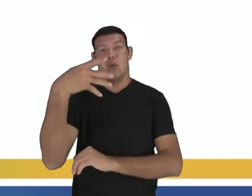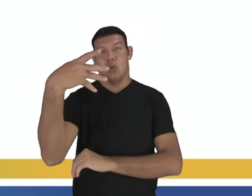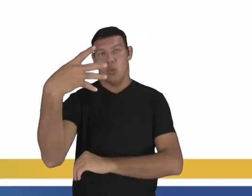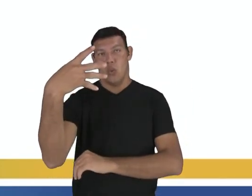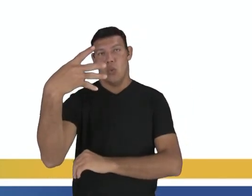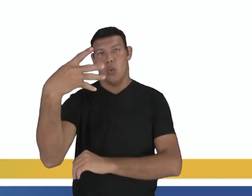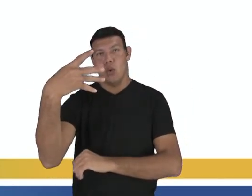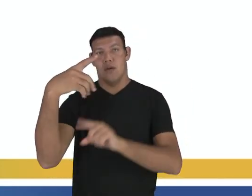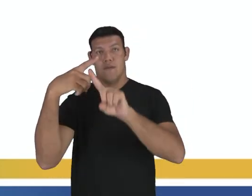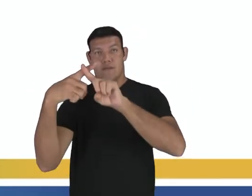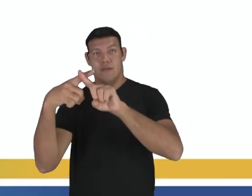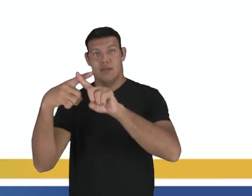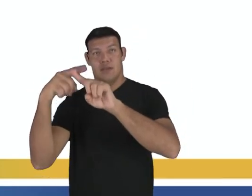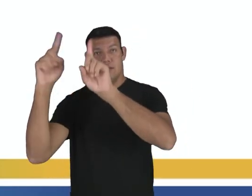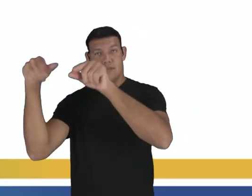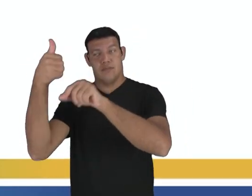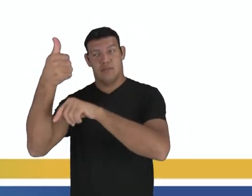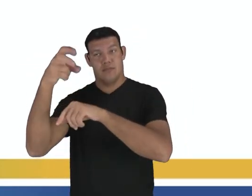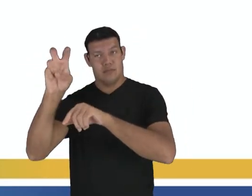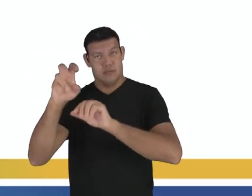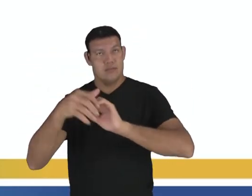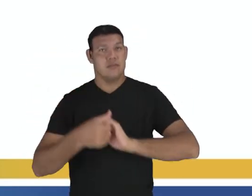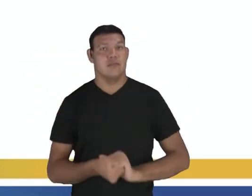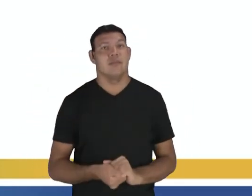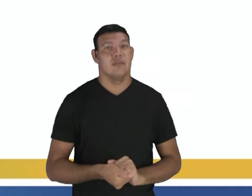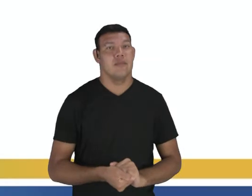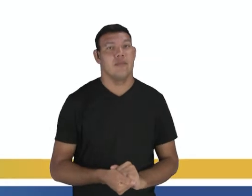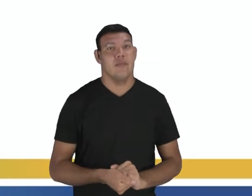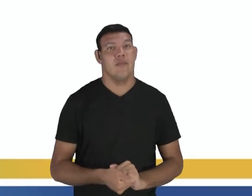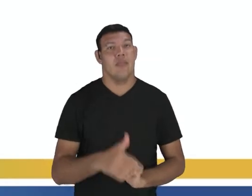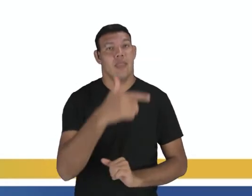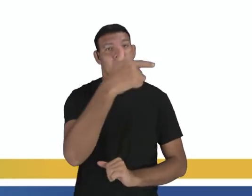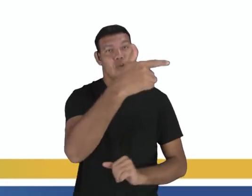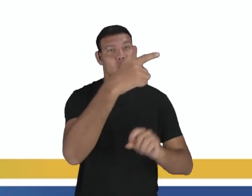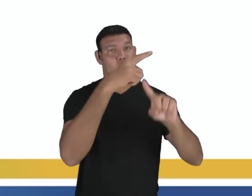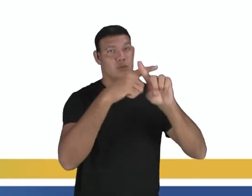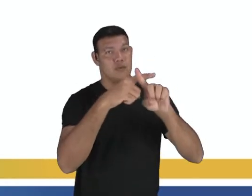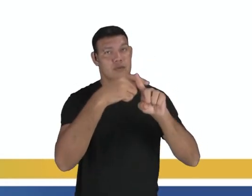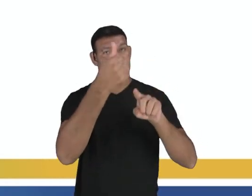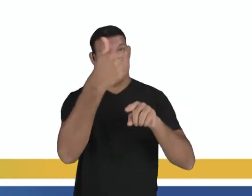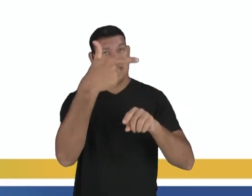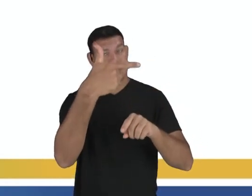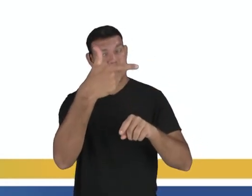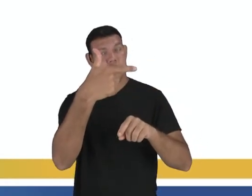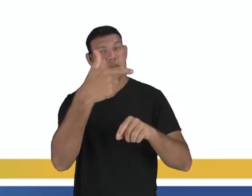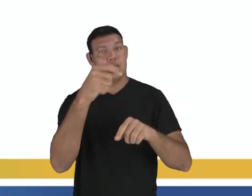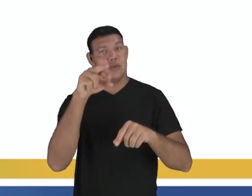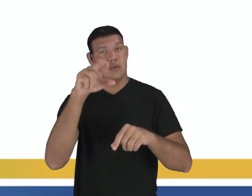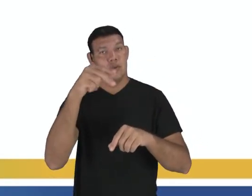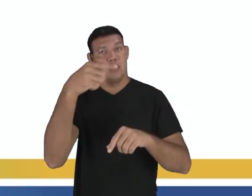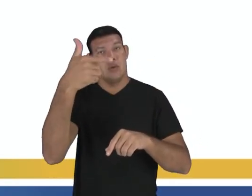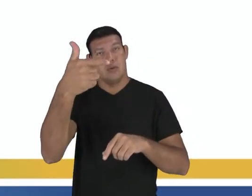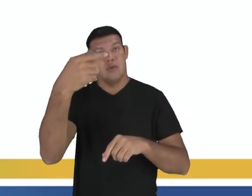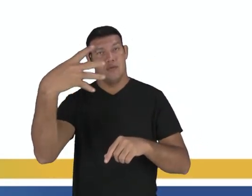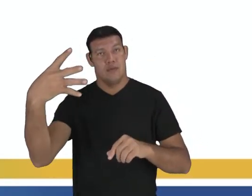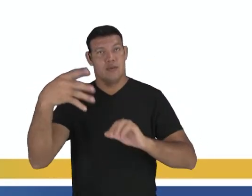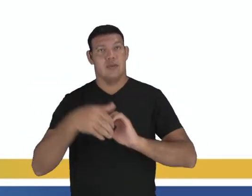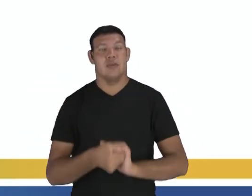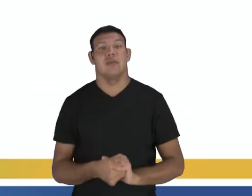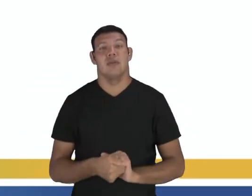12 mais 4 vezes 15. 2 vezes 12, 24. 4 vezes